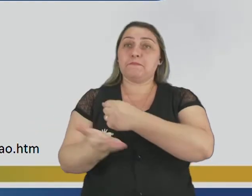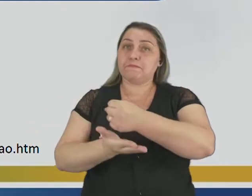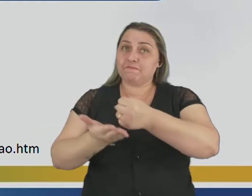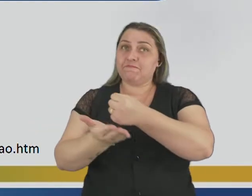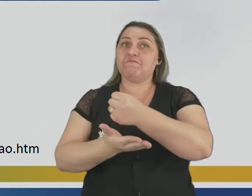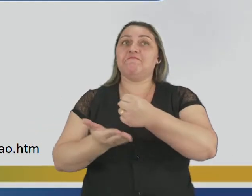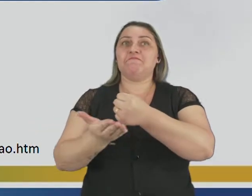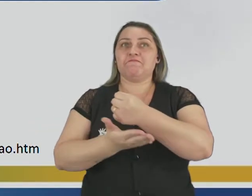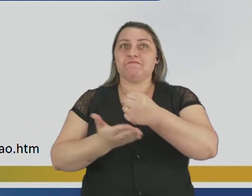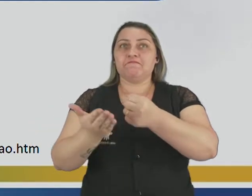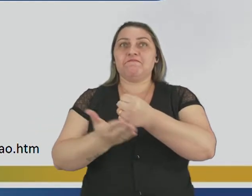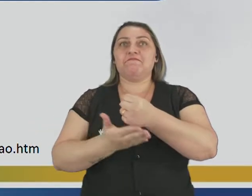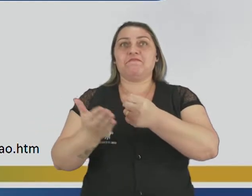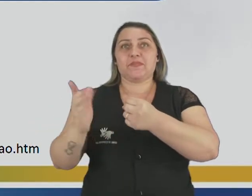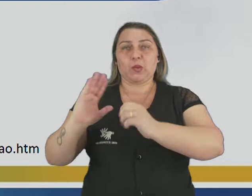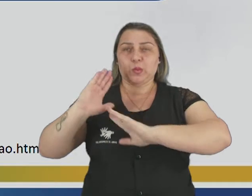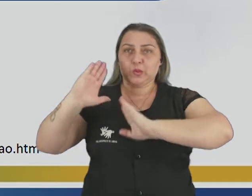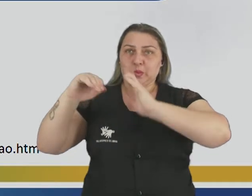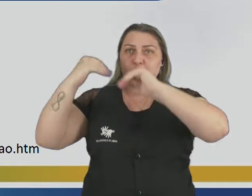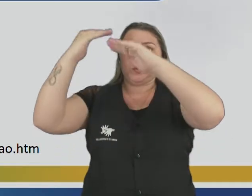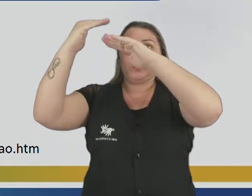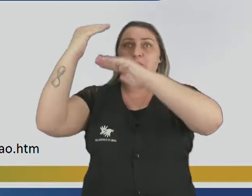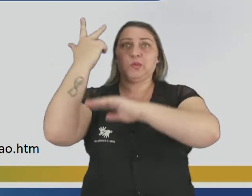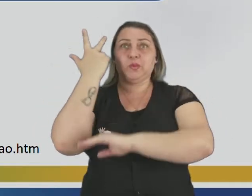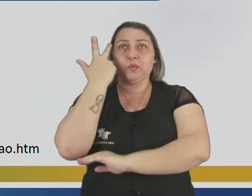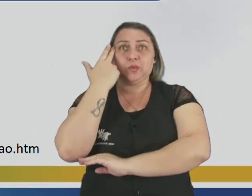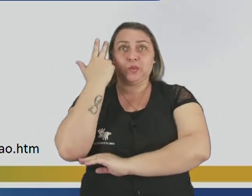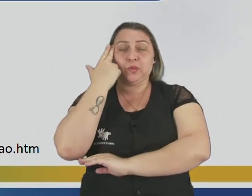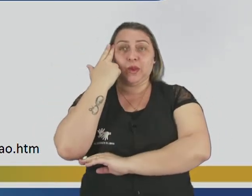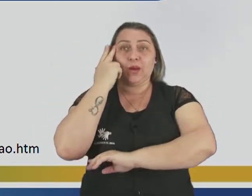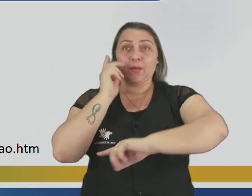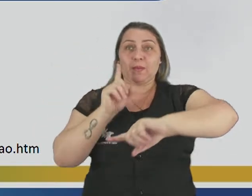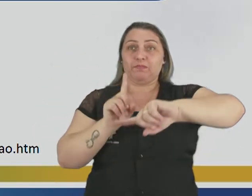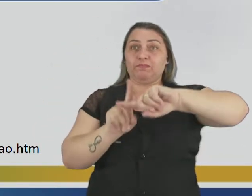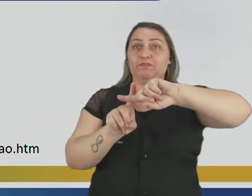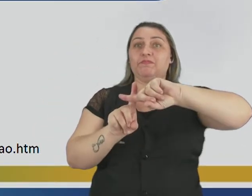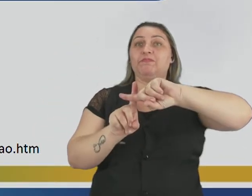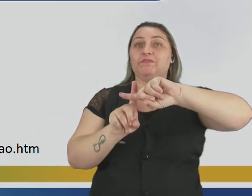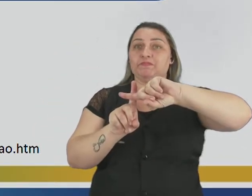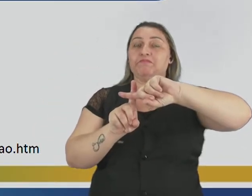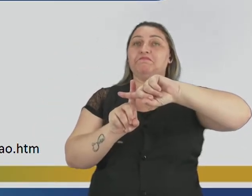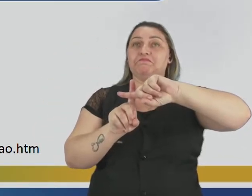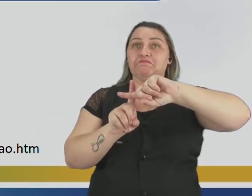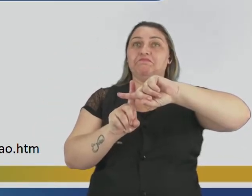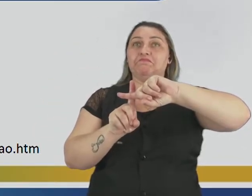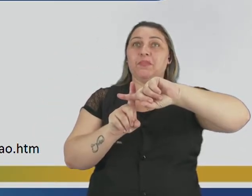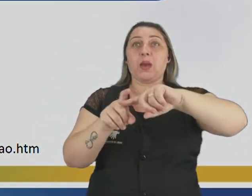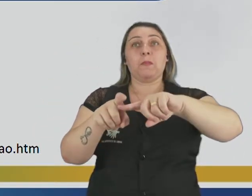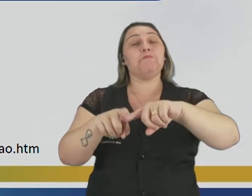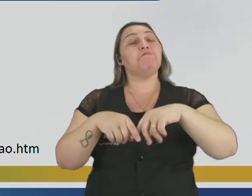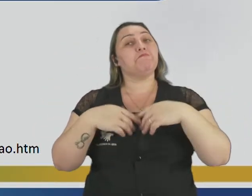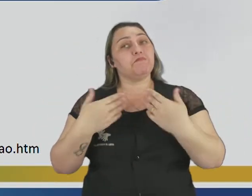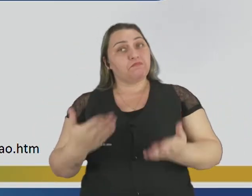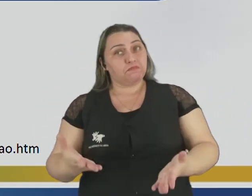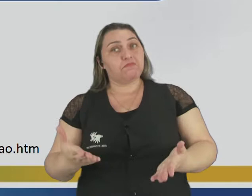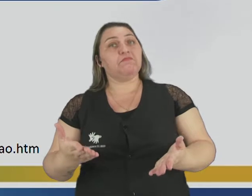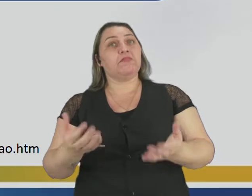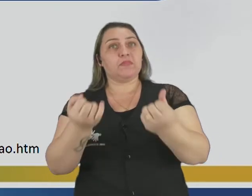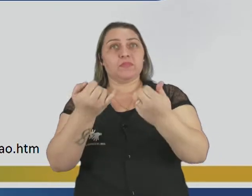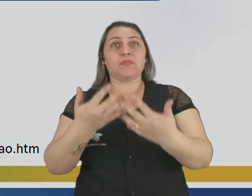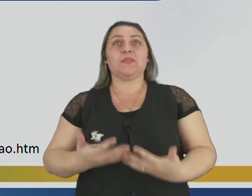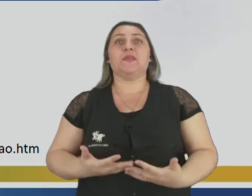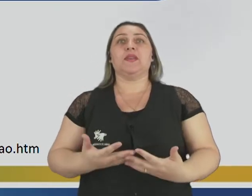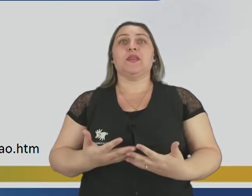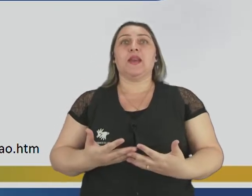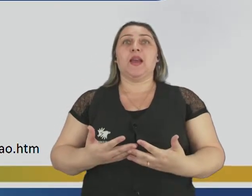matemáticas básicas. Ela é uma evolução natural da adição, pois é definida